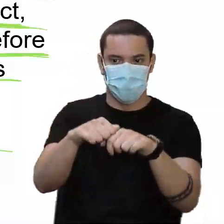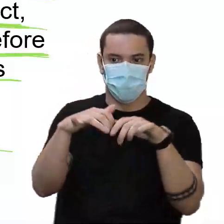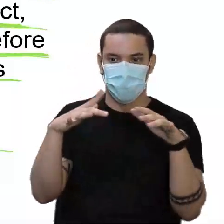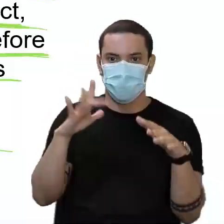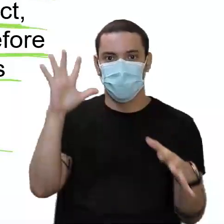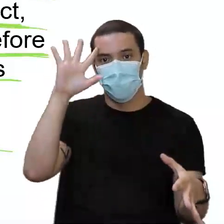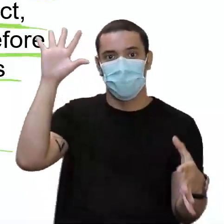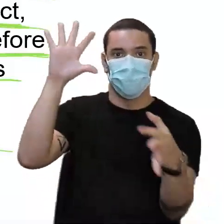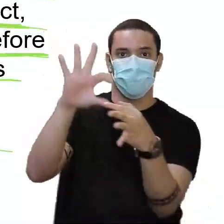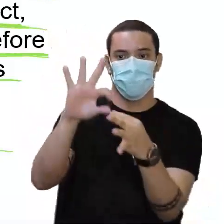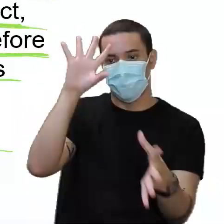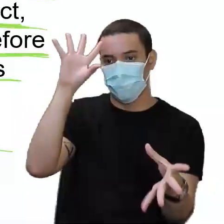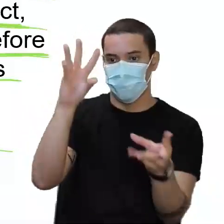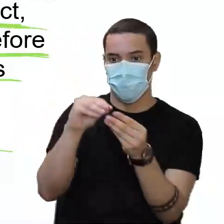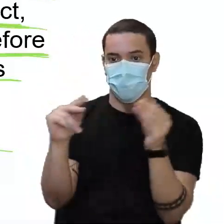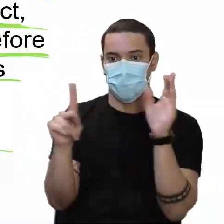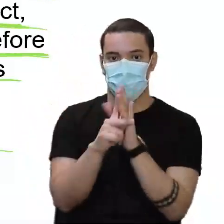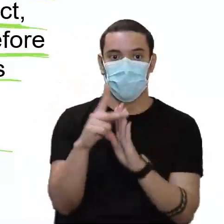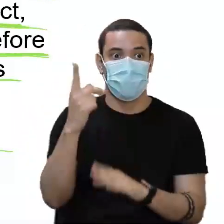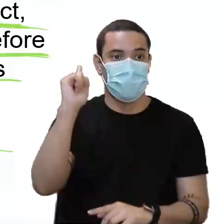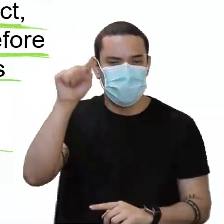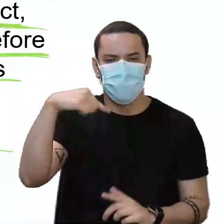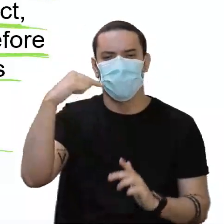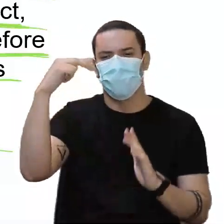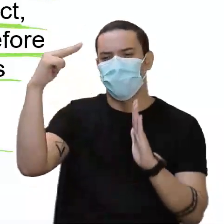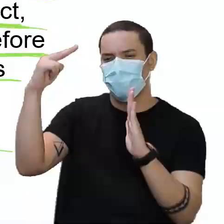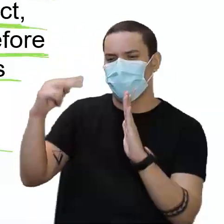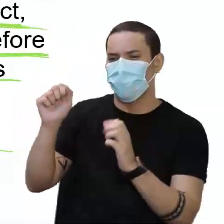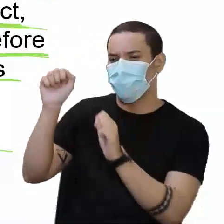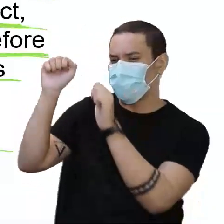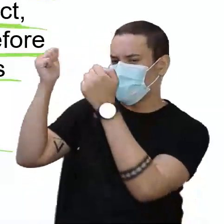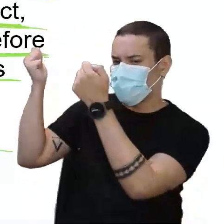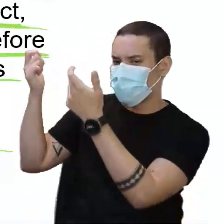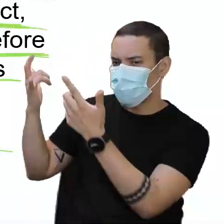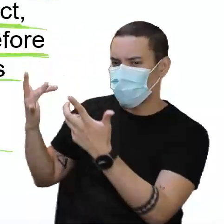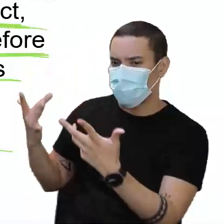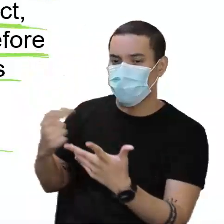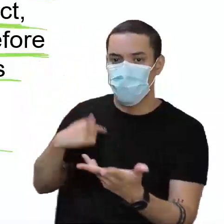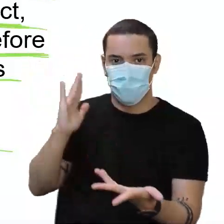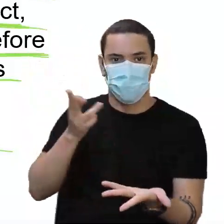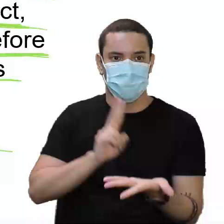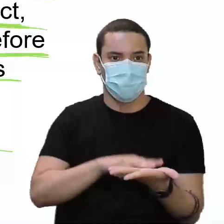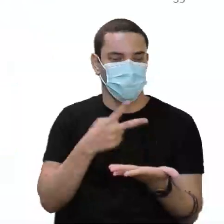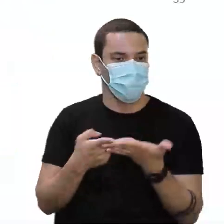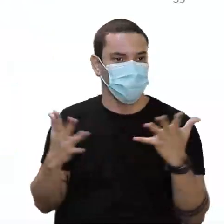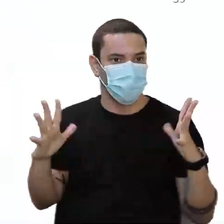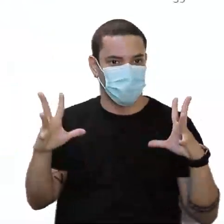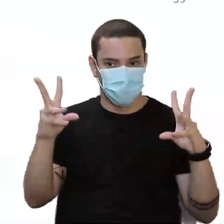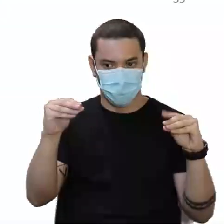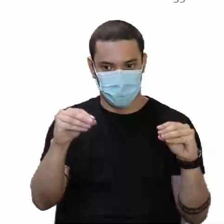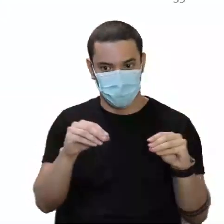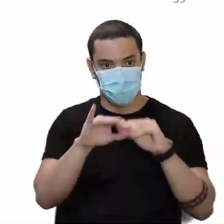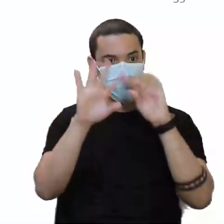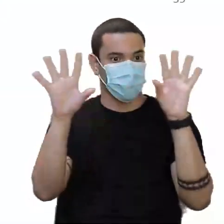sua inferência aí. E aí, depois dessa leitura, agora que está mais claro, porque eu traduzi, né, para vocês de uma